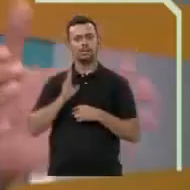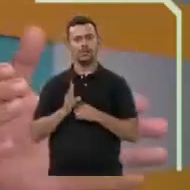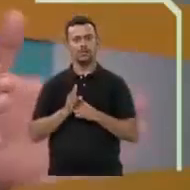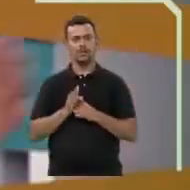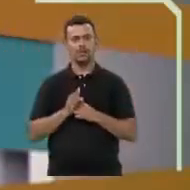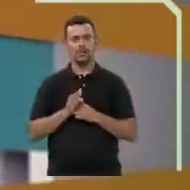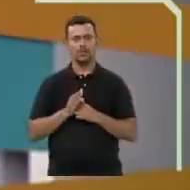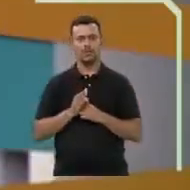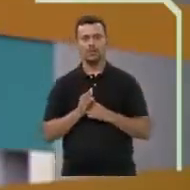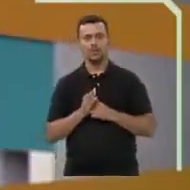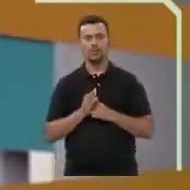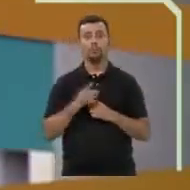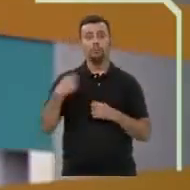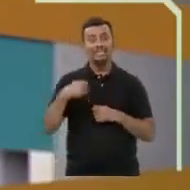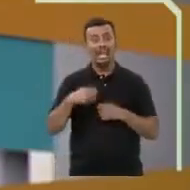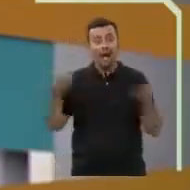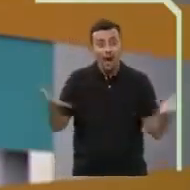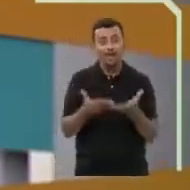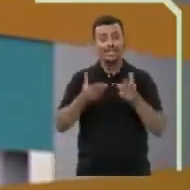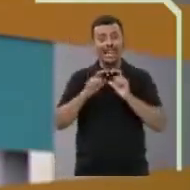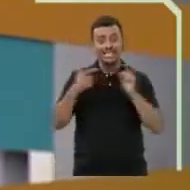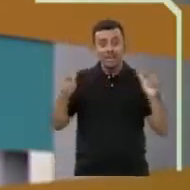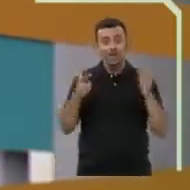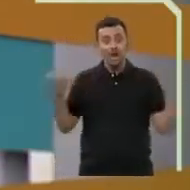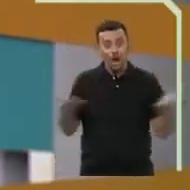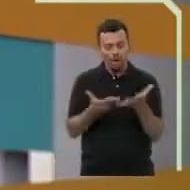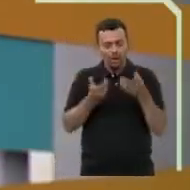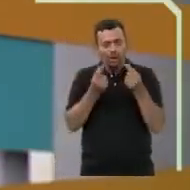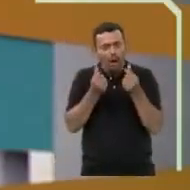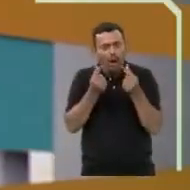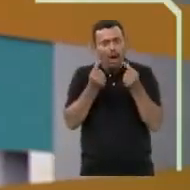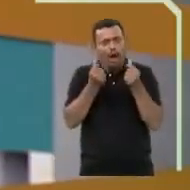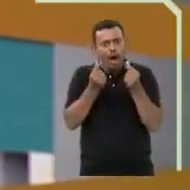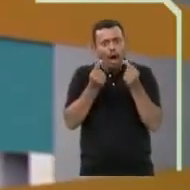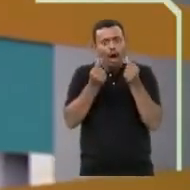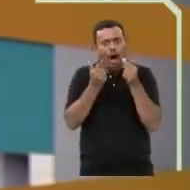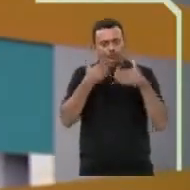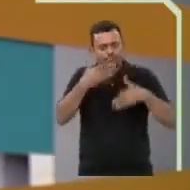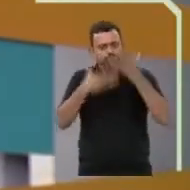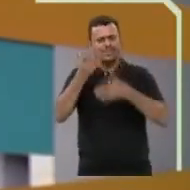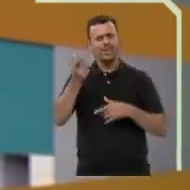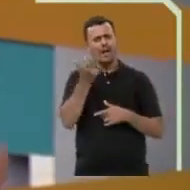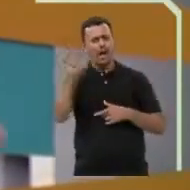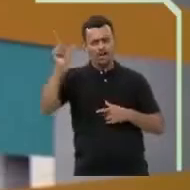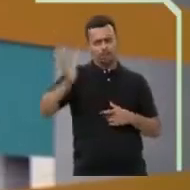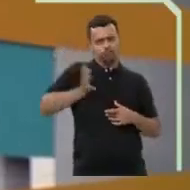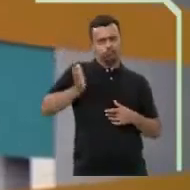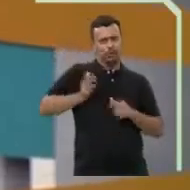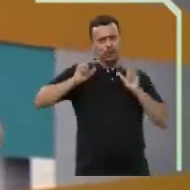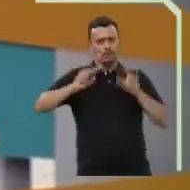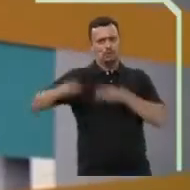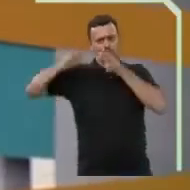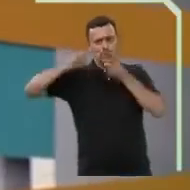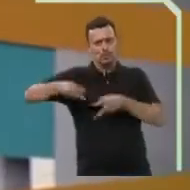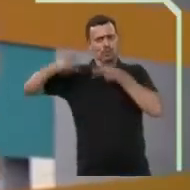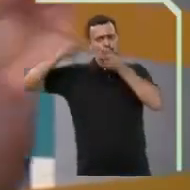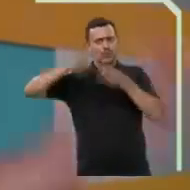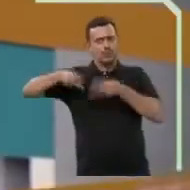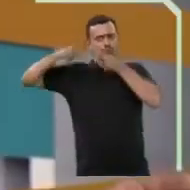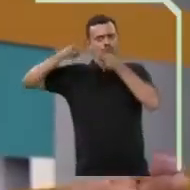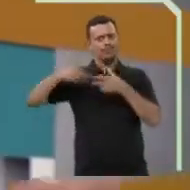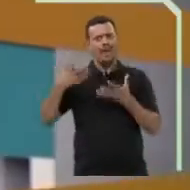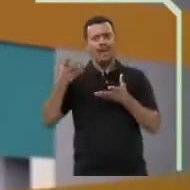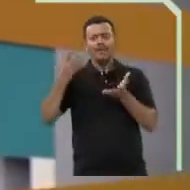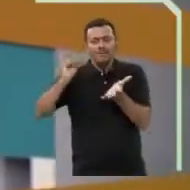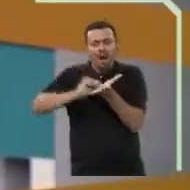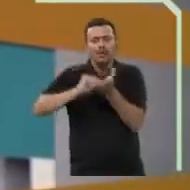em crescimento econômico, que enche o bolso de alguns e nem se distribui renda e ainda se passa por cima